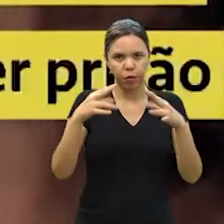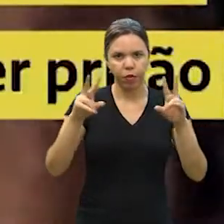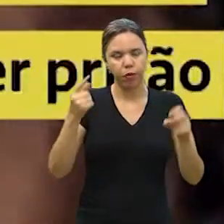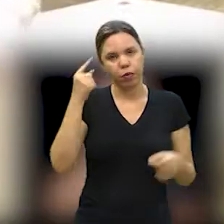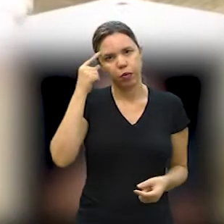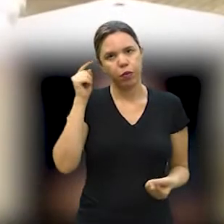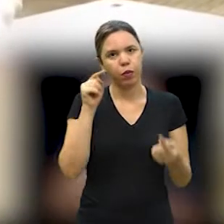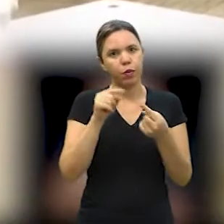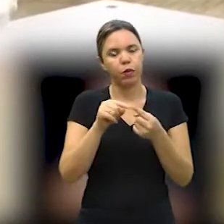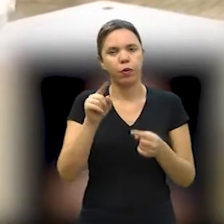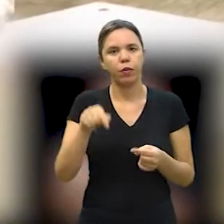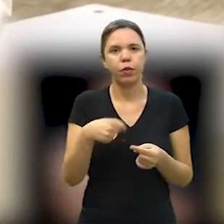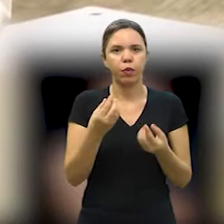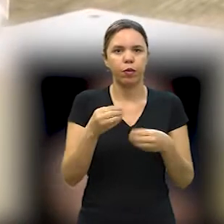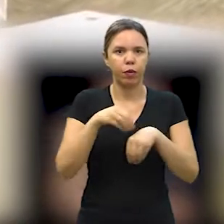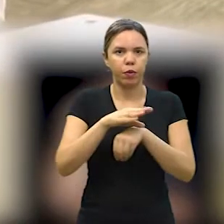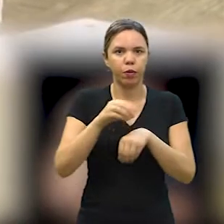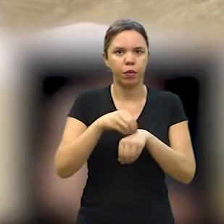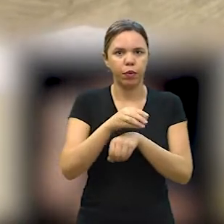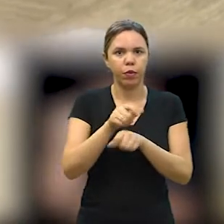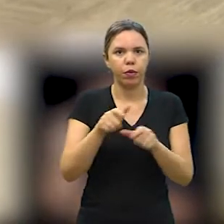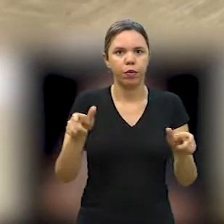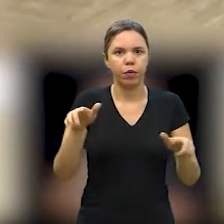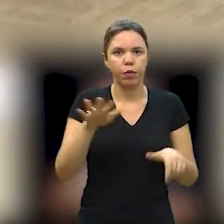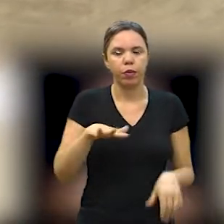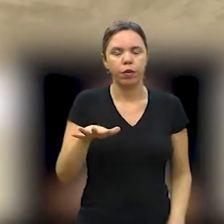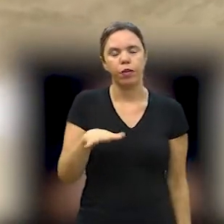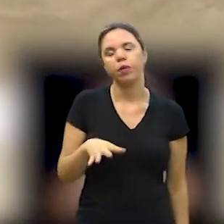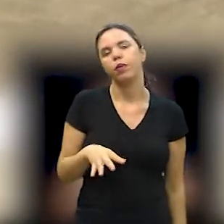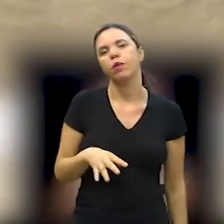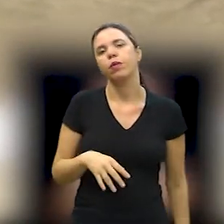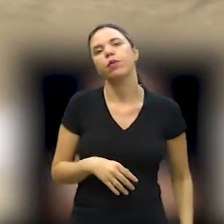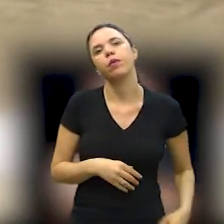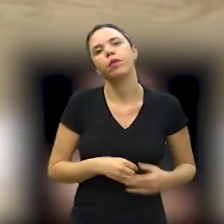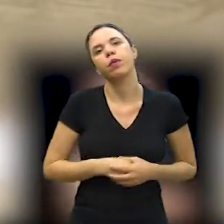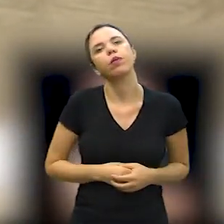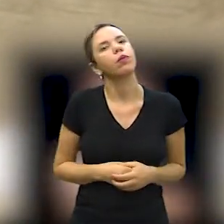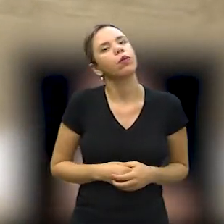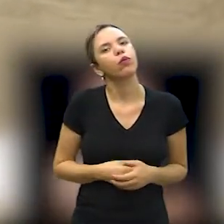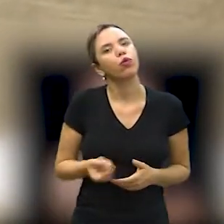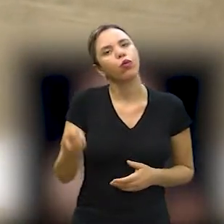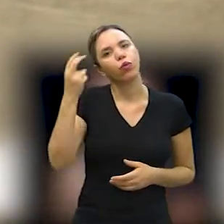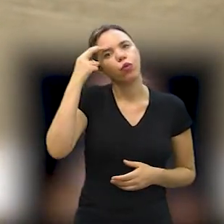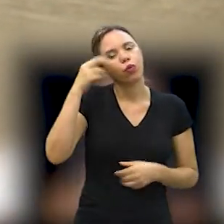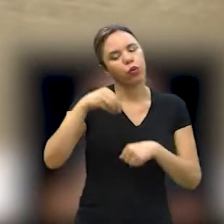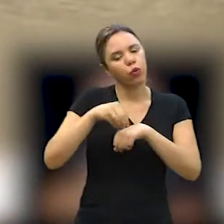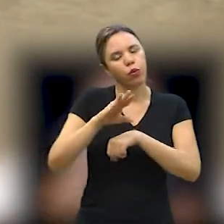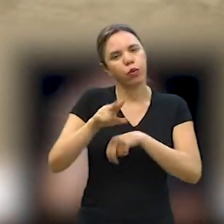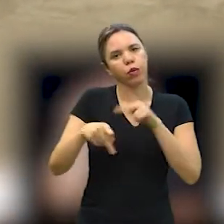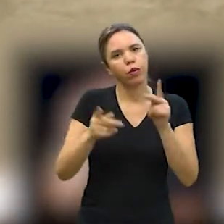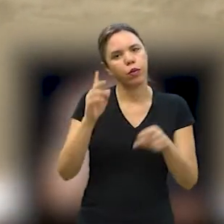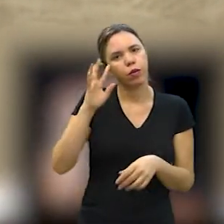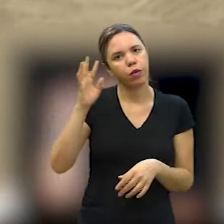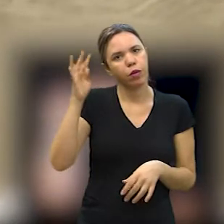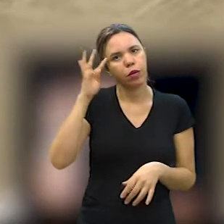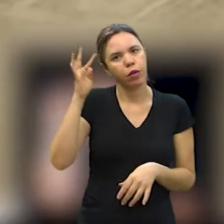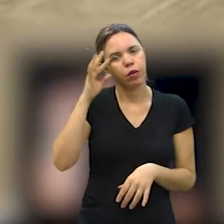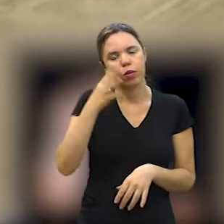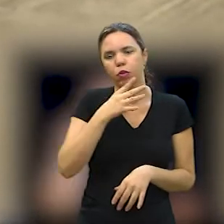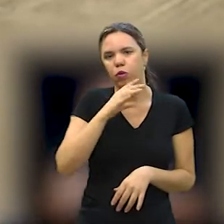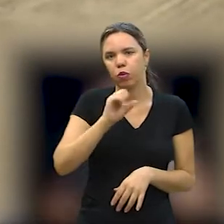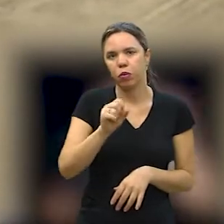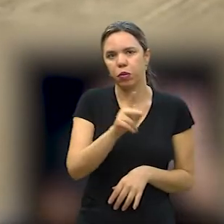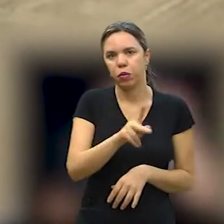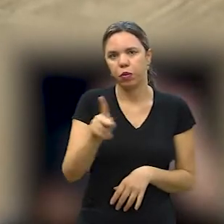foram abordados para ideia era dar essa dimensão né é cultural para